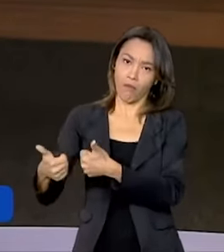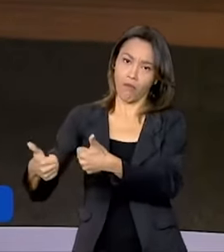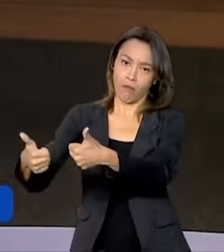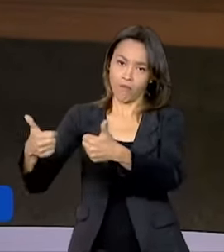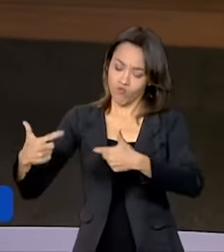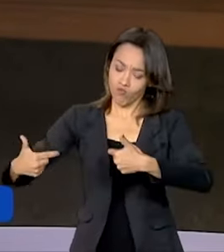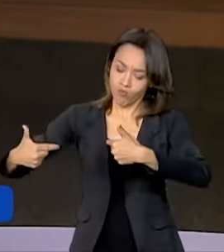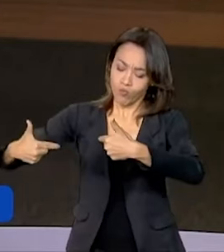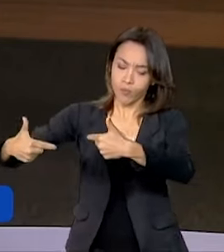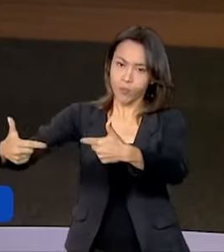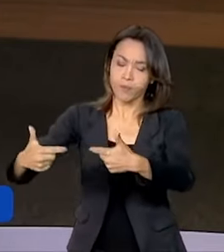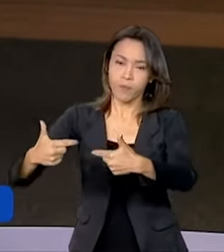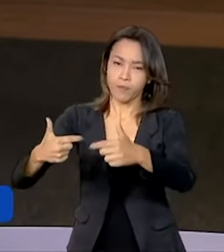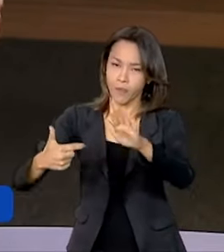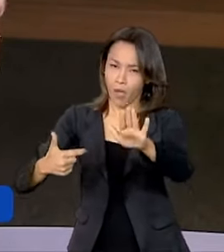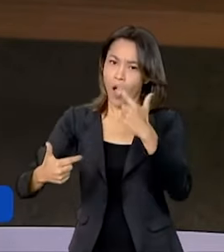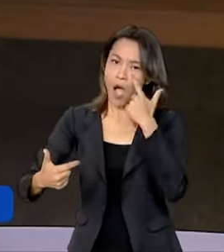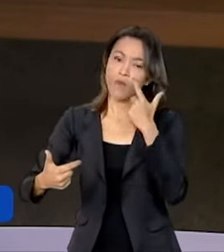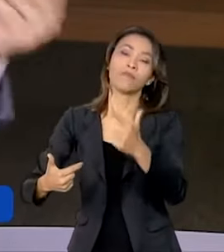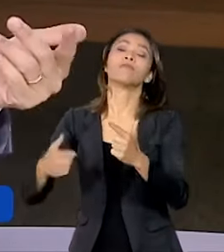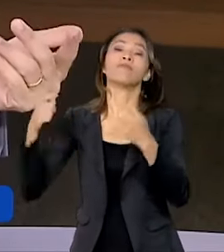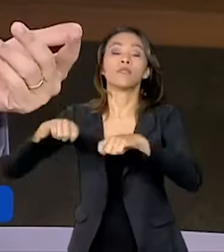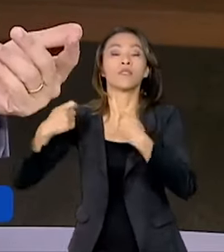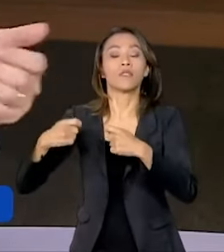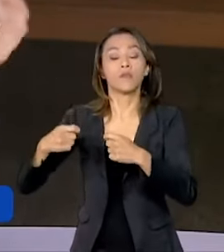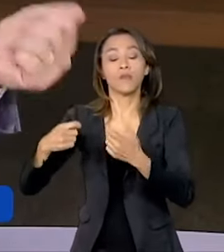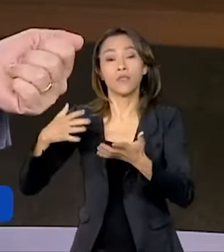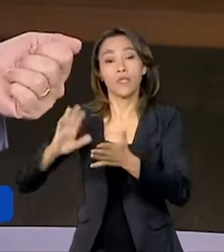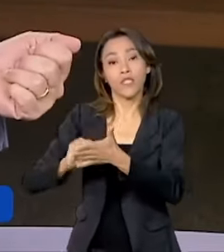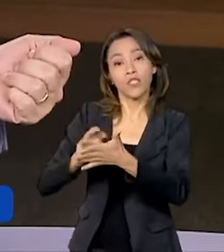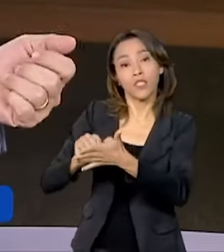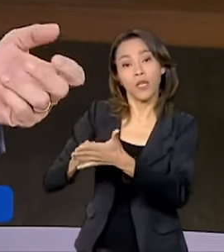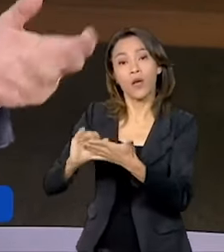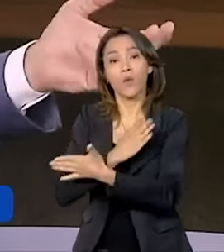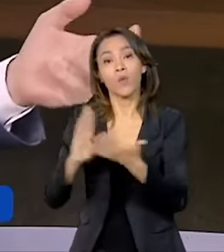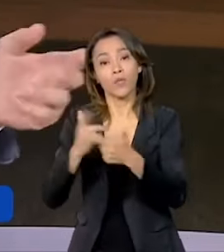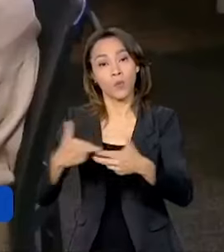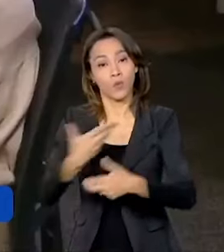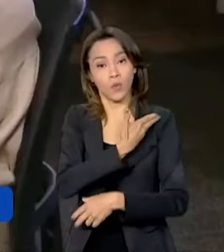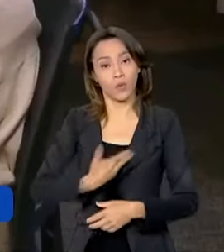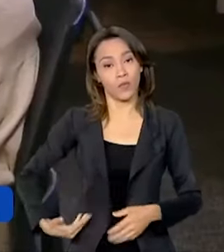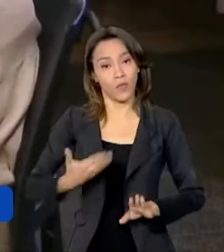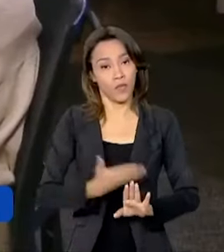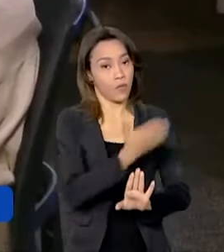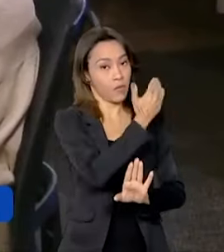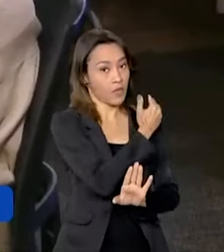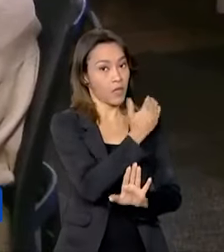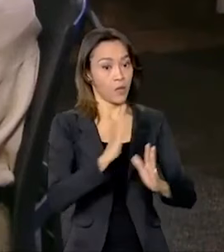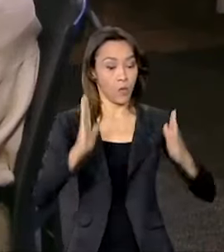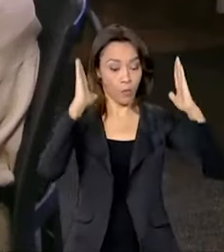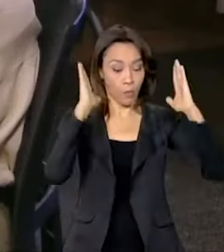veja que nós tivemos que desfazer uma série de equívocos do governo anterior anterior no meio da